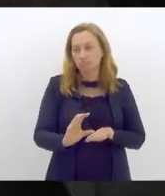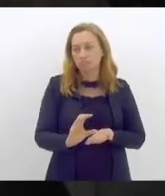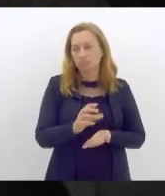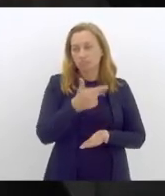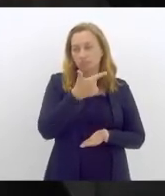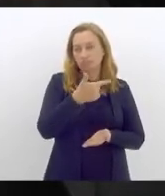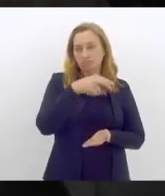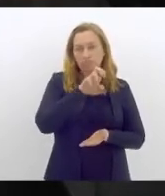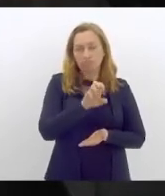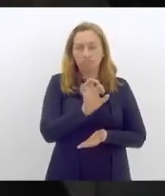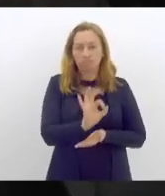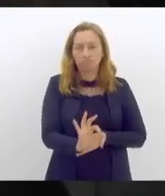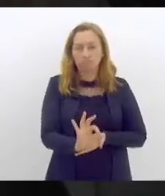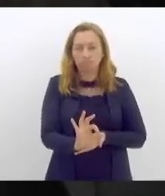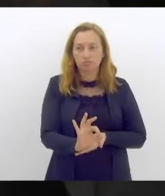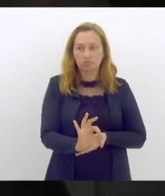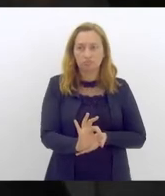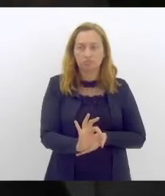25%